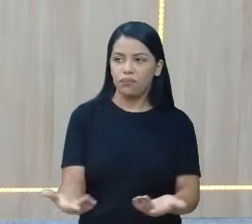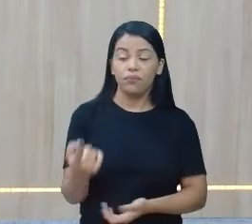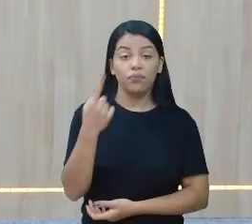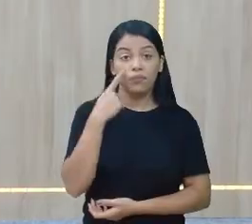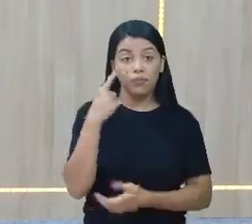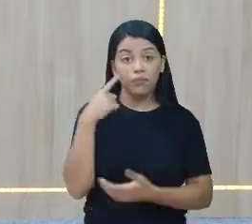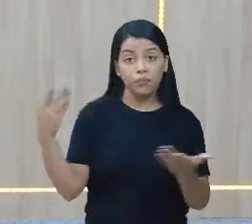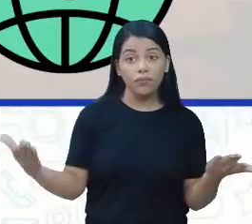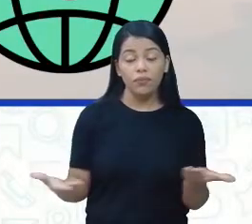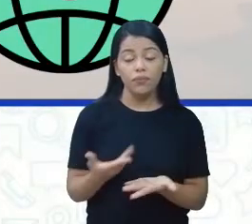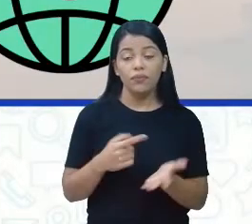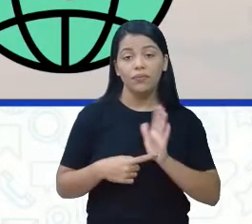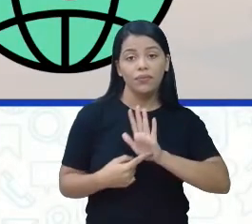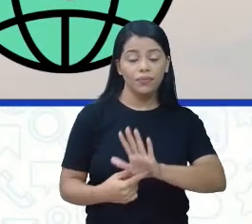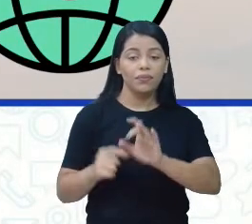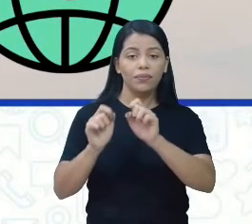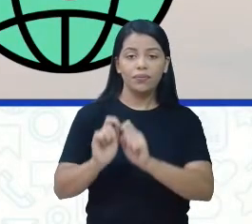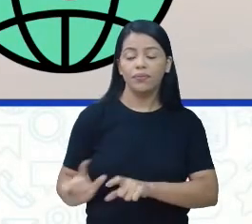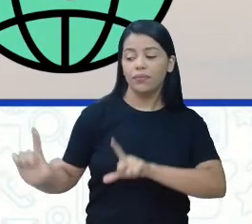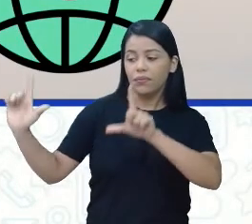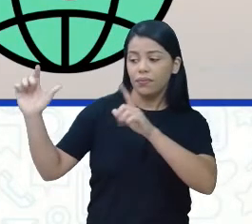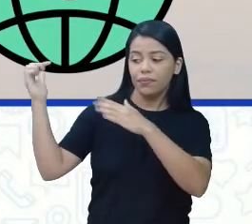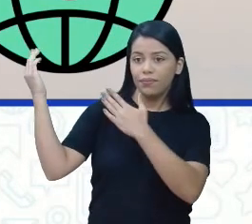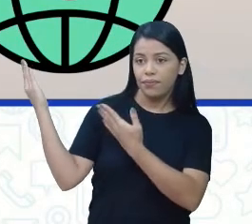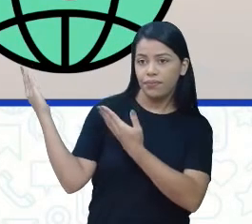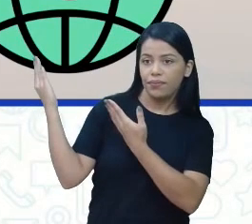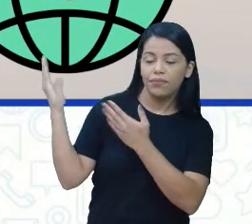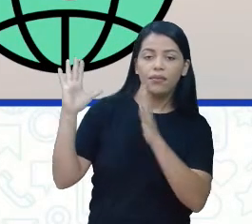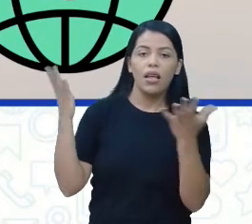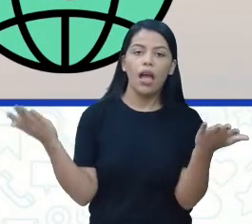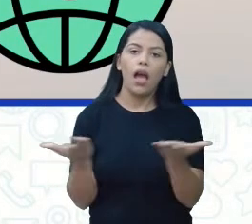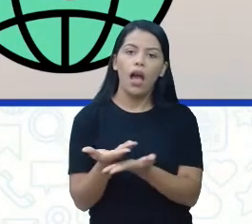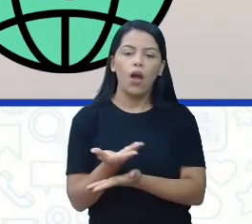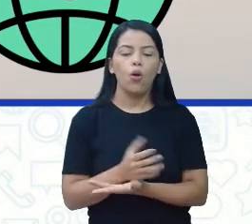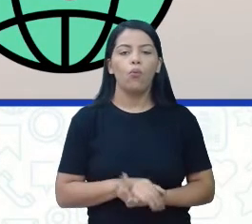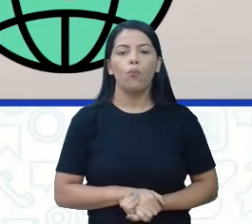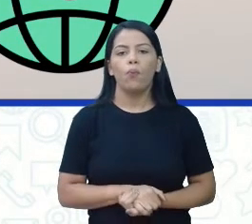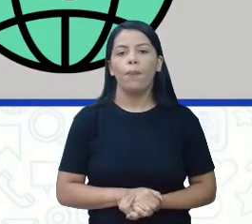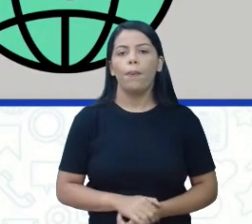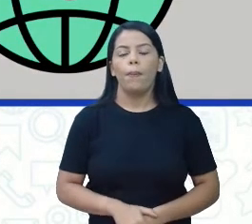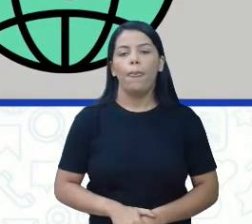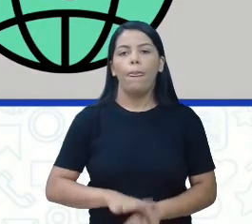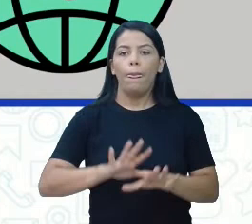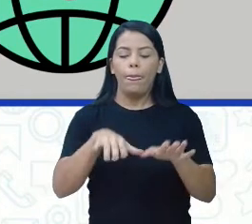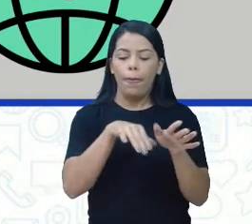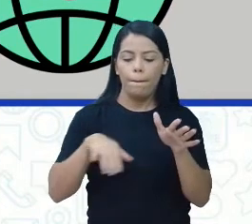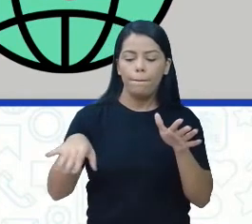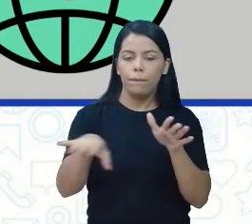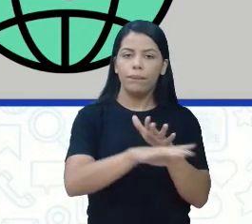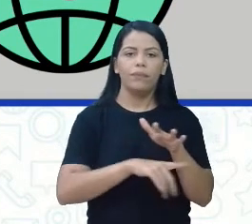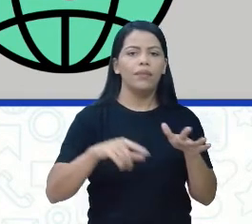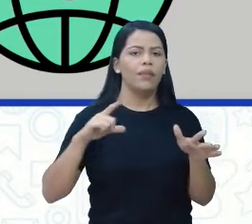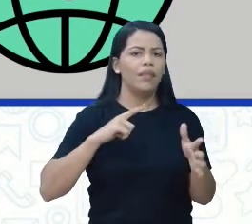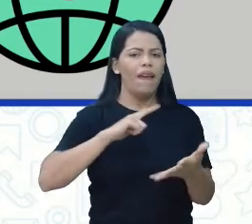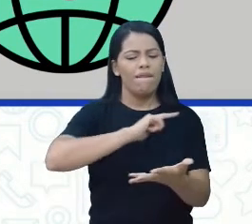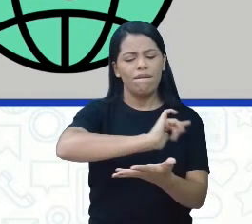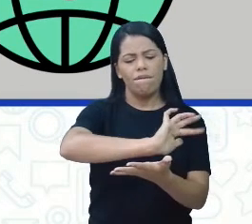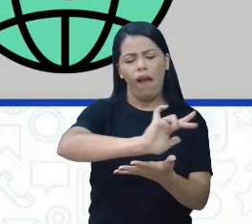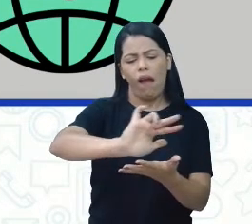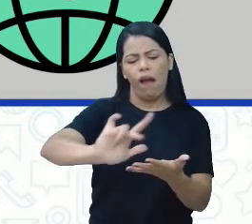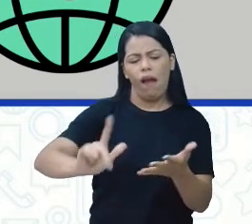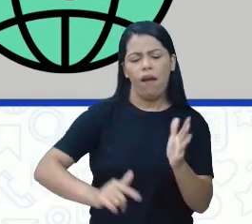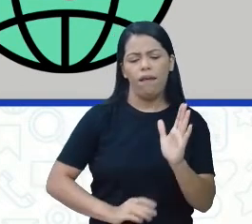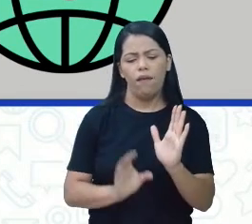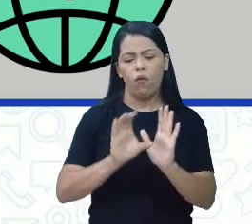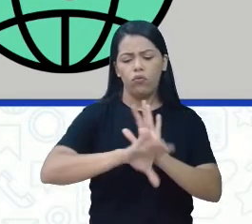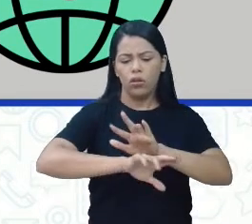tela aí agora, ó, de uma forma geral, né? O território é o quê, ó? Alvo de diferentes definições e debates, né? Sendo construído não